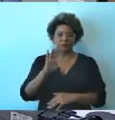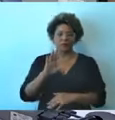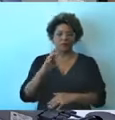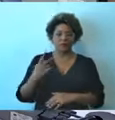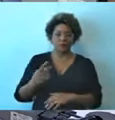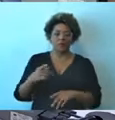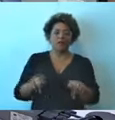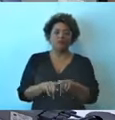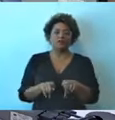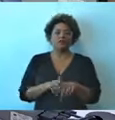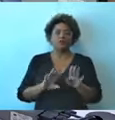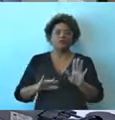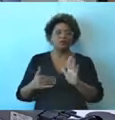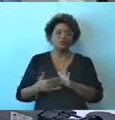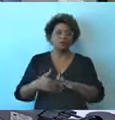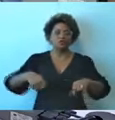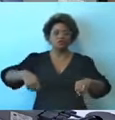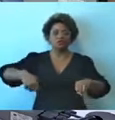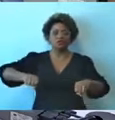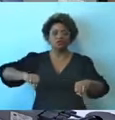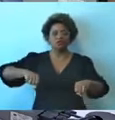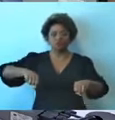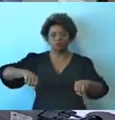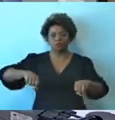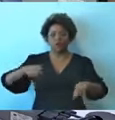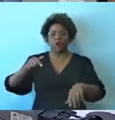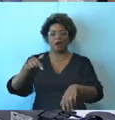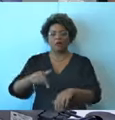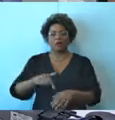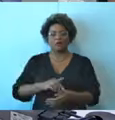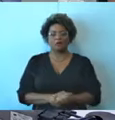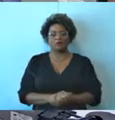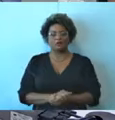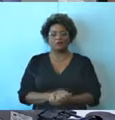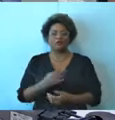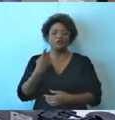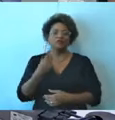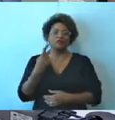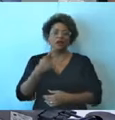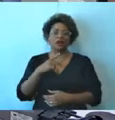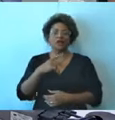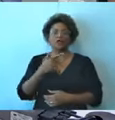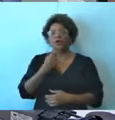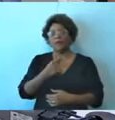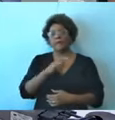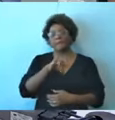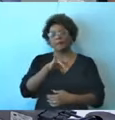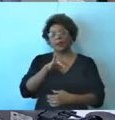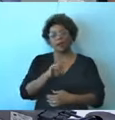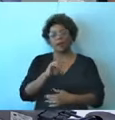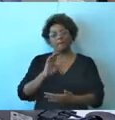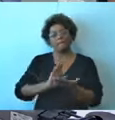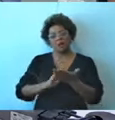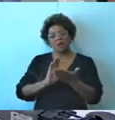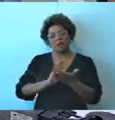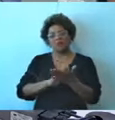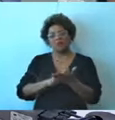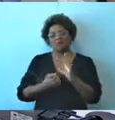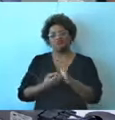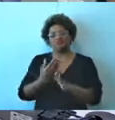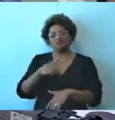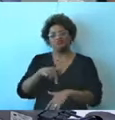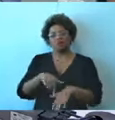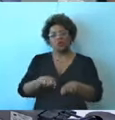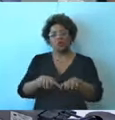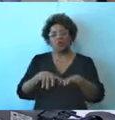nossos pilotos, né, nossos condutores de motocicleta. O vereador Braulio Lara, eu parabenizo por ter chamado essa audiência, viu?